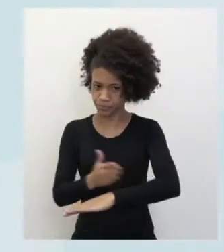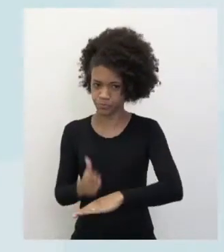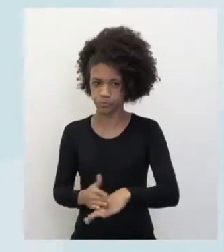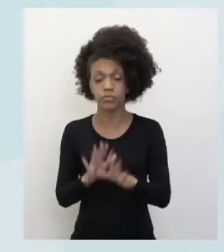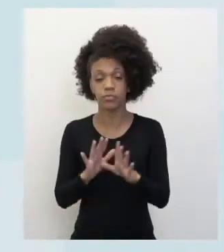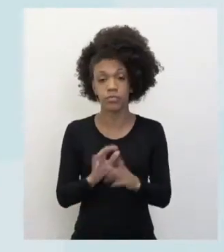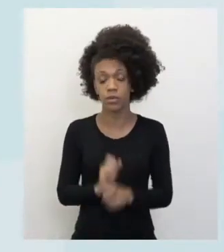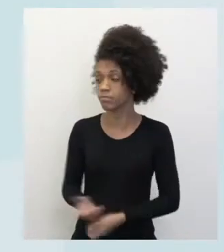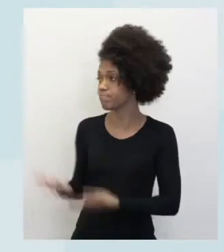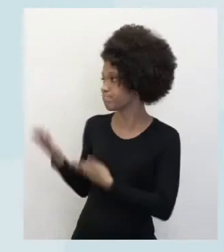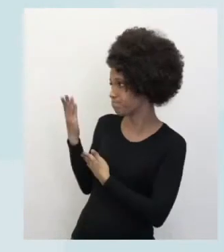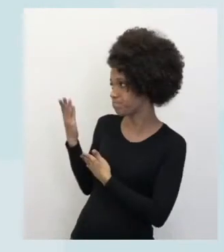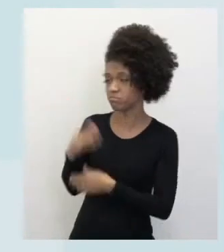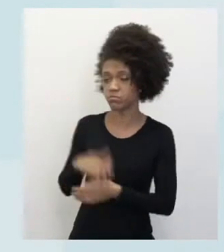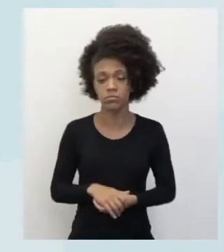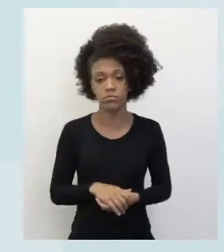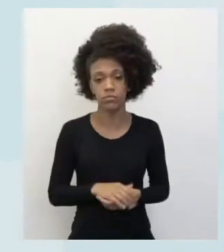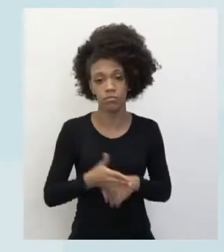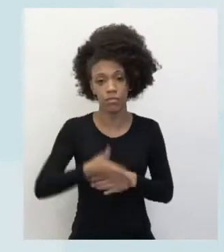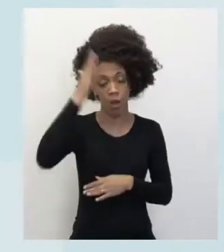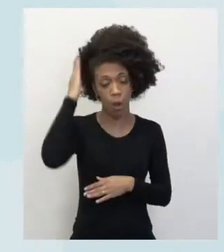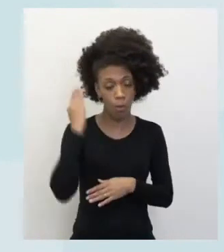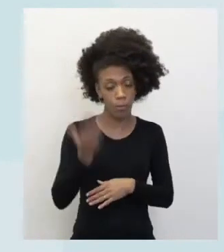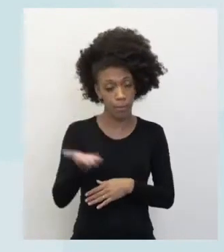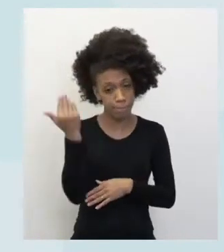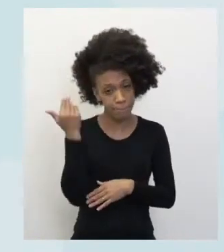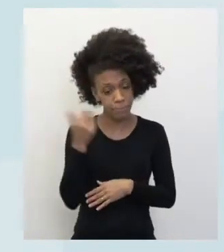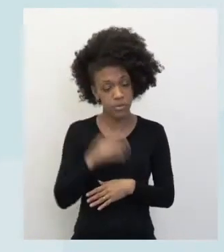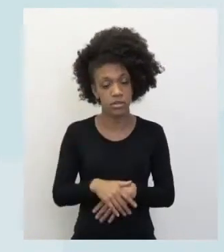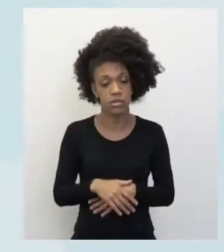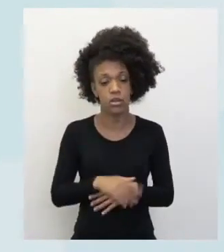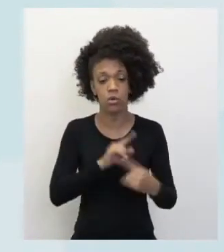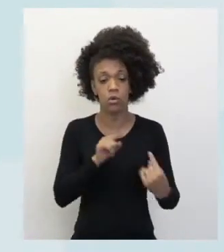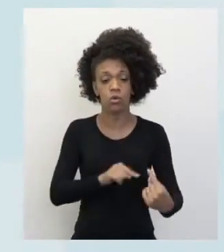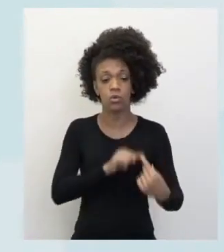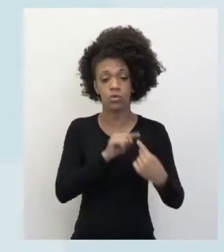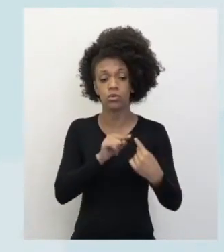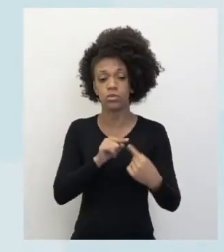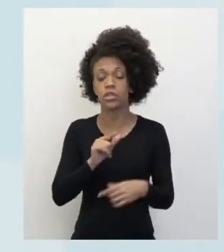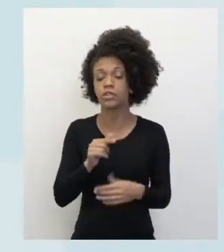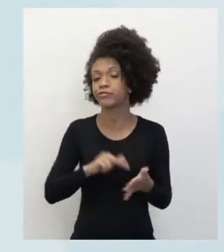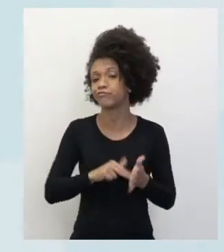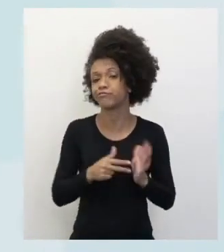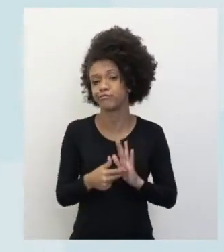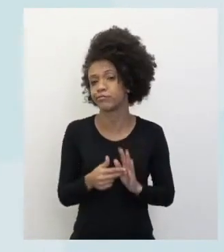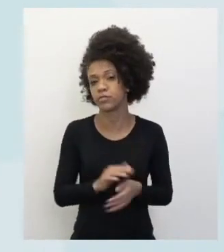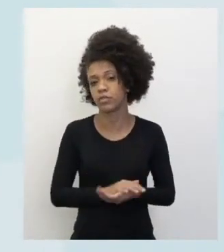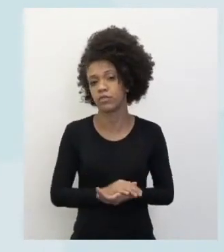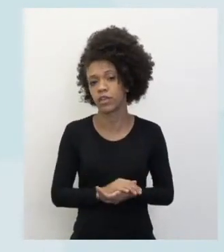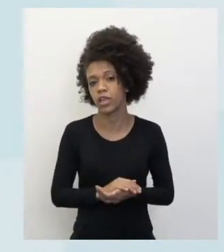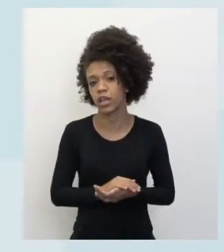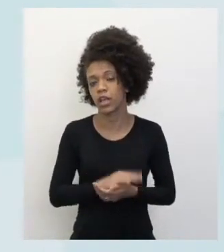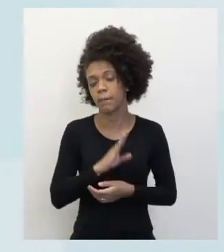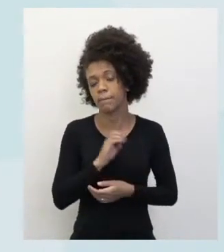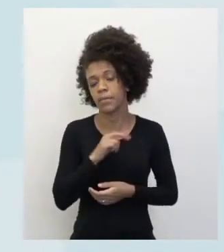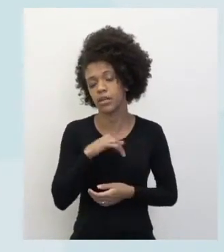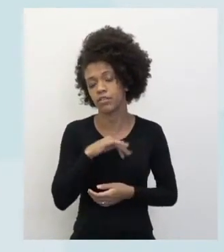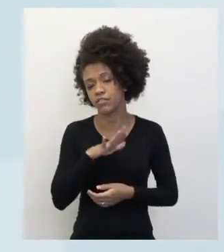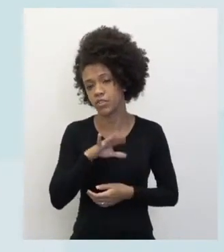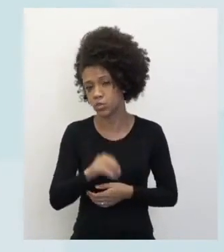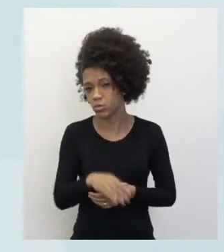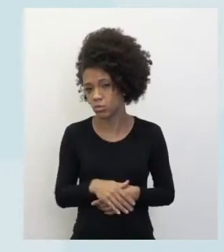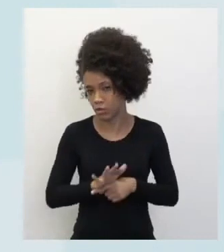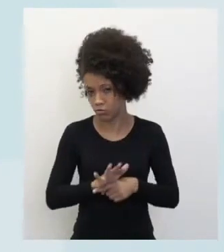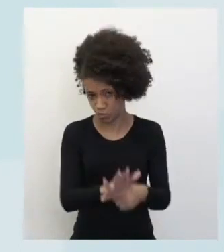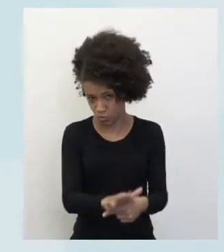olha só, na Roma Antiga, um beneficie, que do substantivo latino significa benefício, era